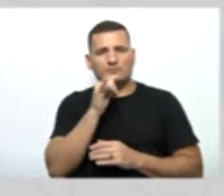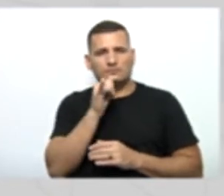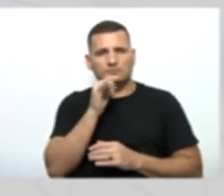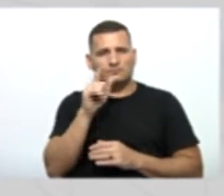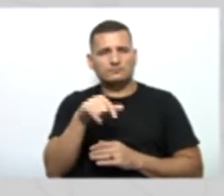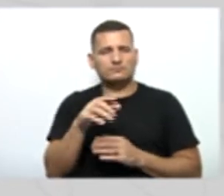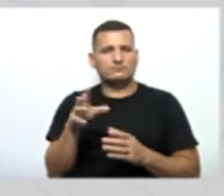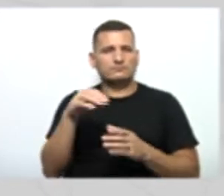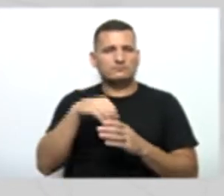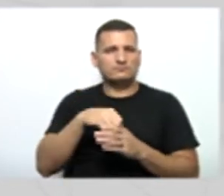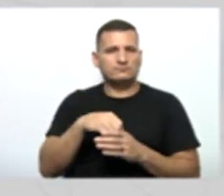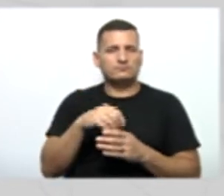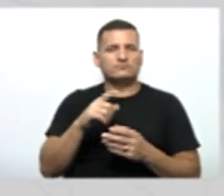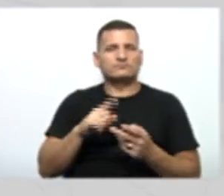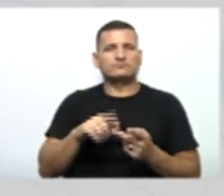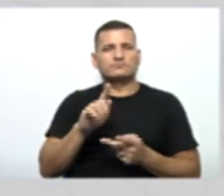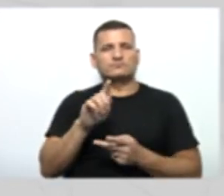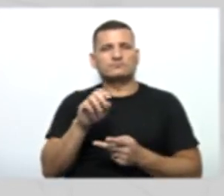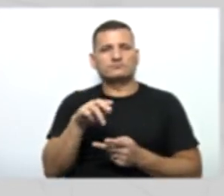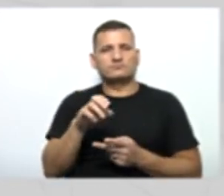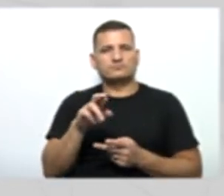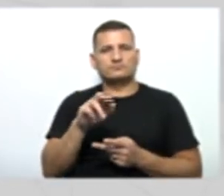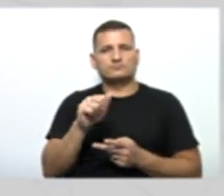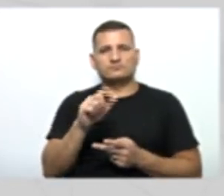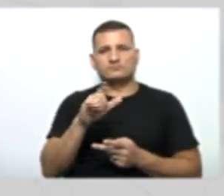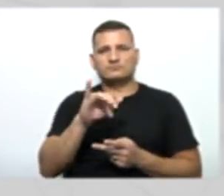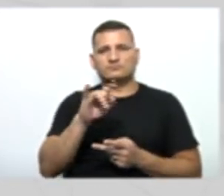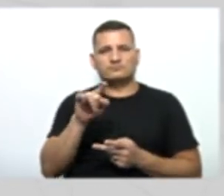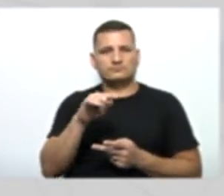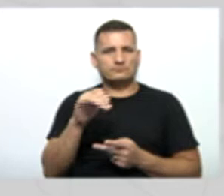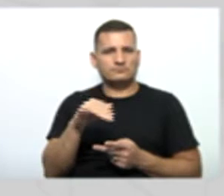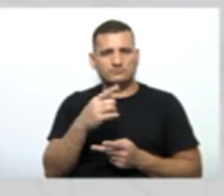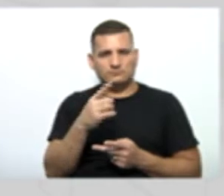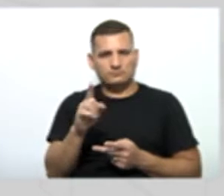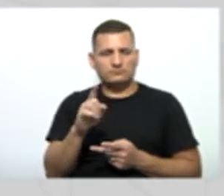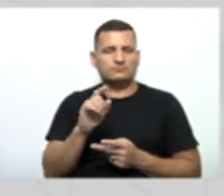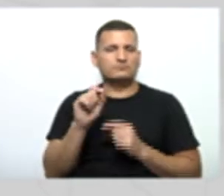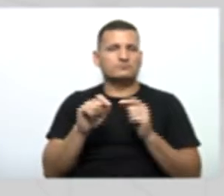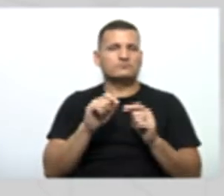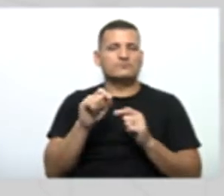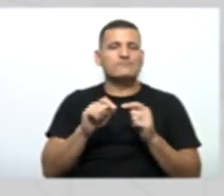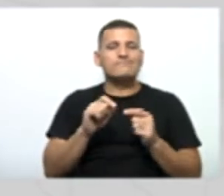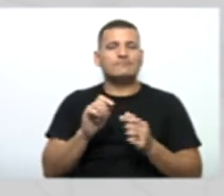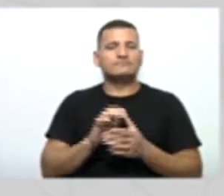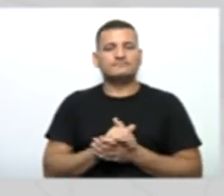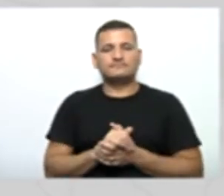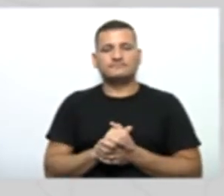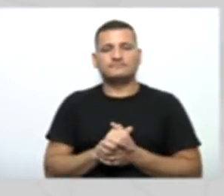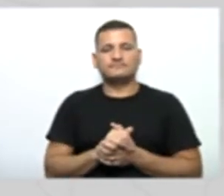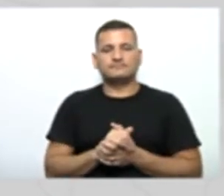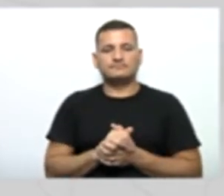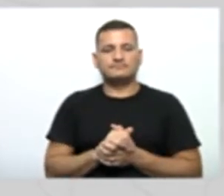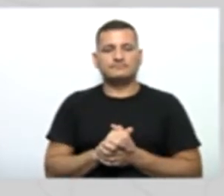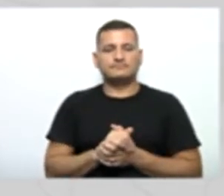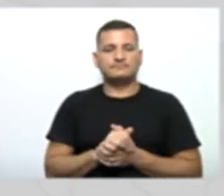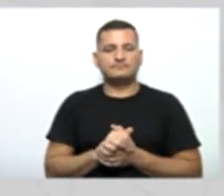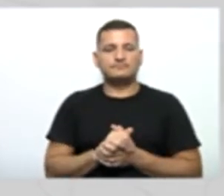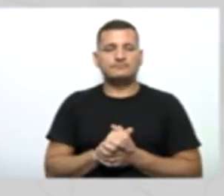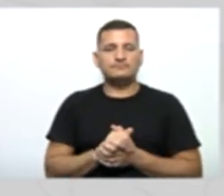exemplo de generalização? Para a gente tirar essas dúvidas para vocês aí, galera. Ó, isso daqui, ó,